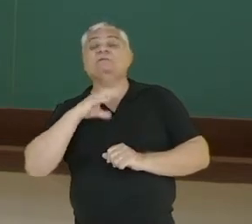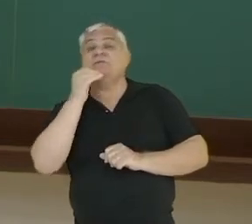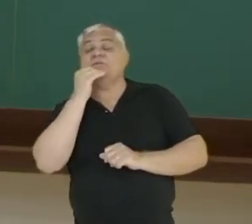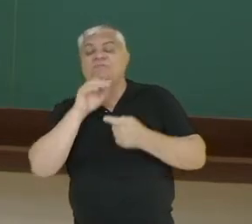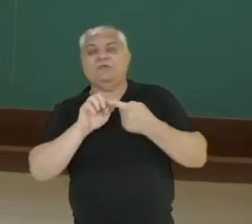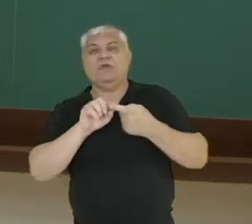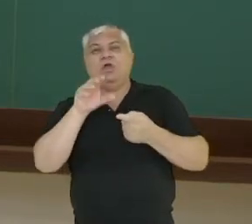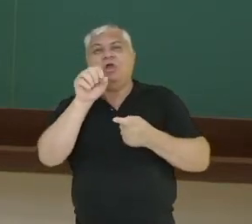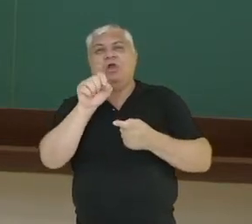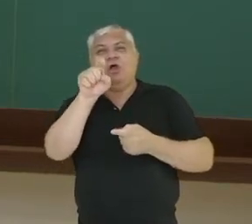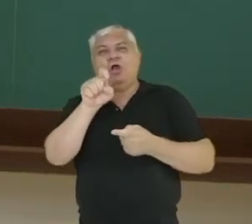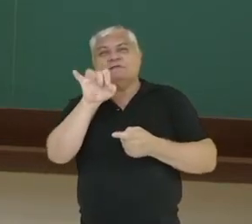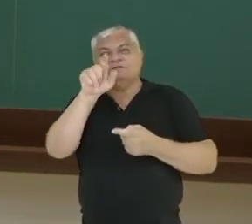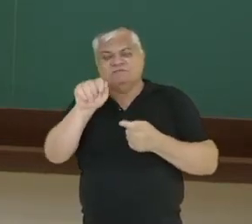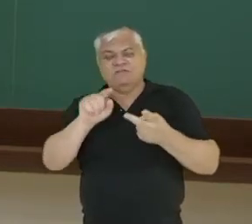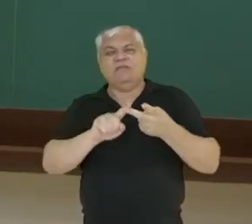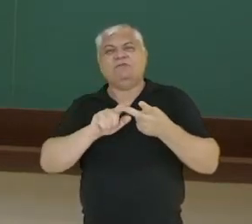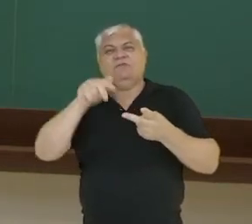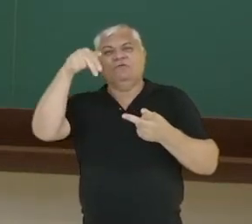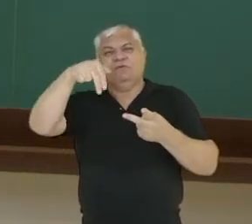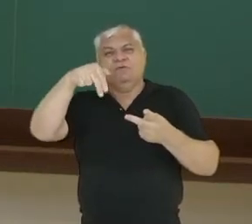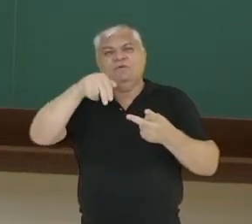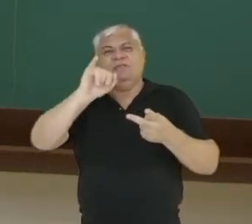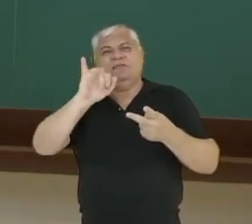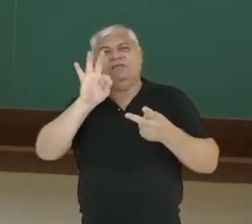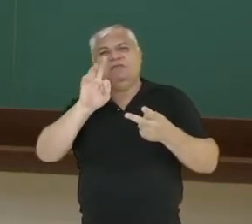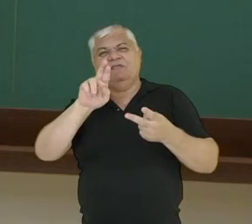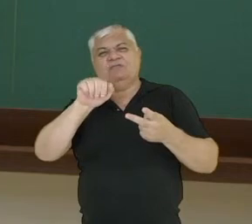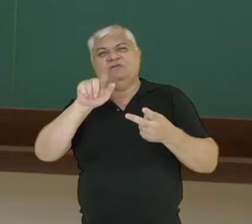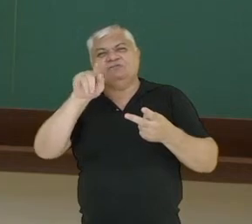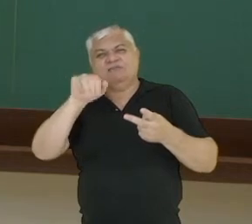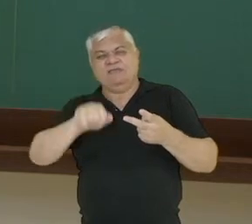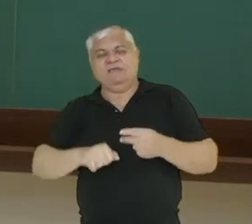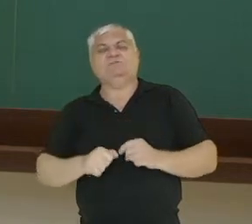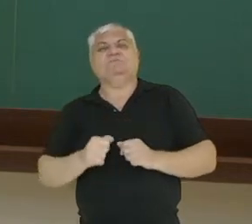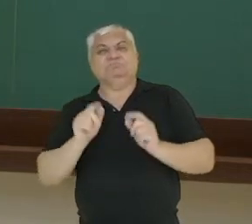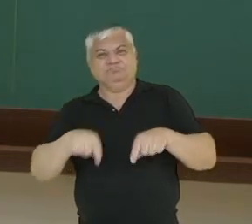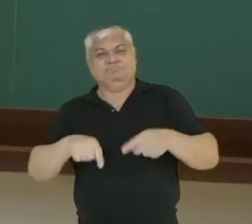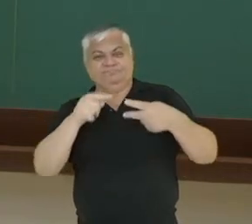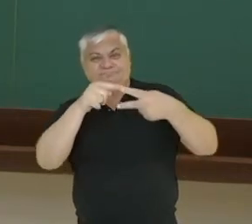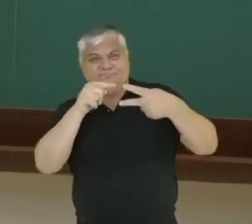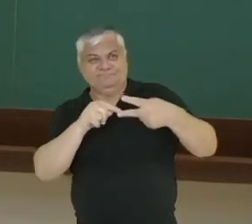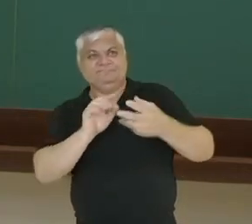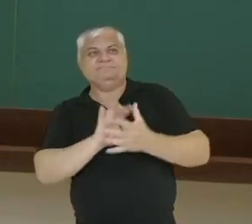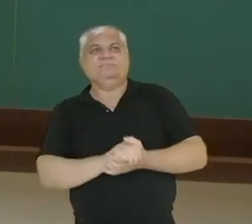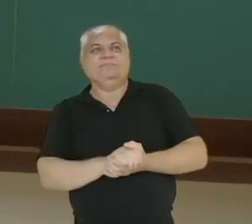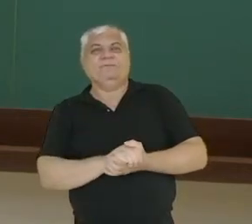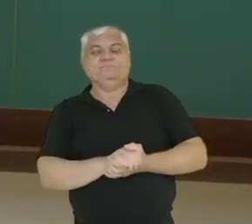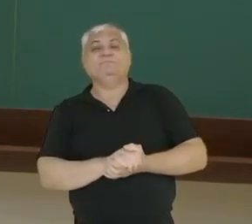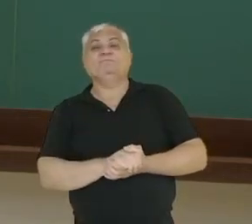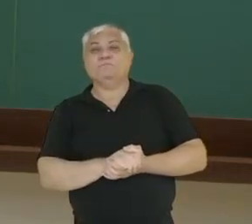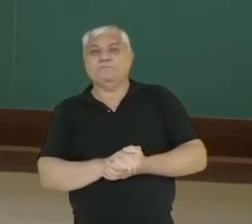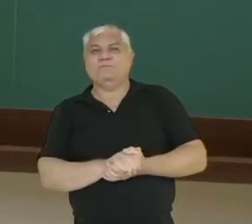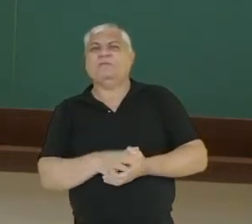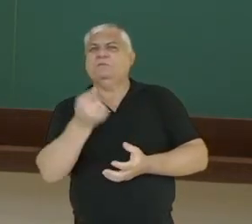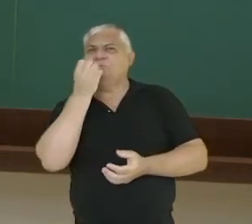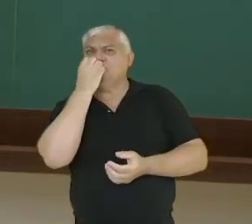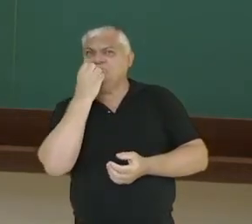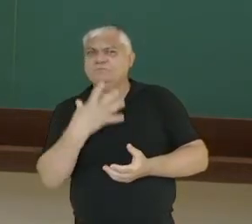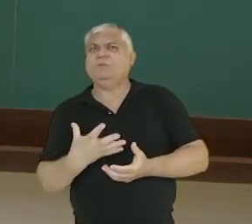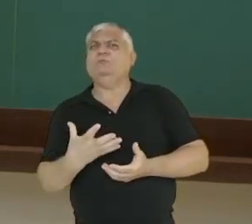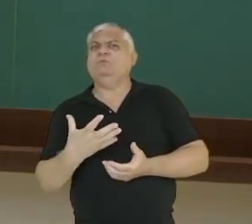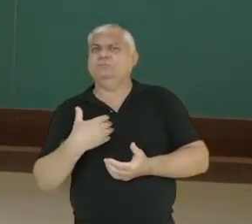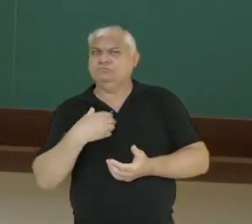oxigênio e nitrogênio. Você está de parabéns! Ah, como é muito bom, como é